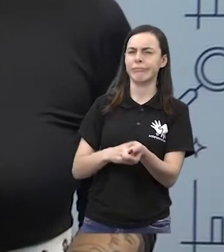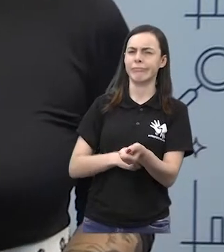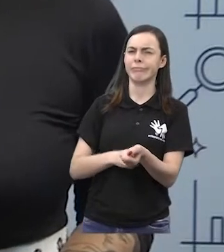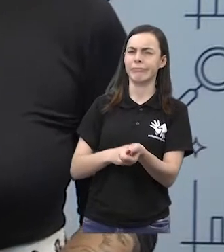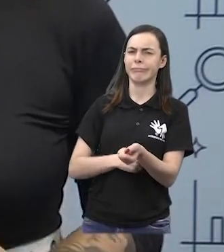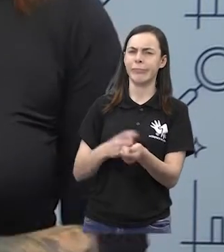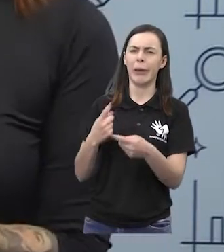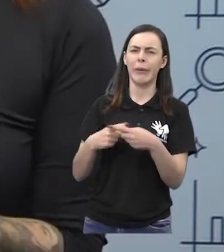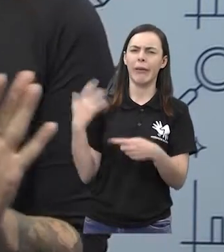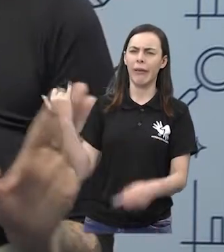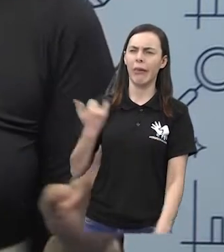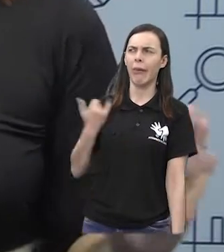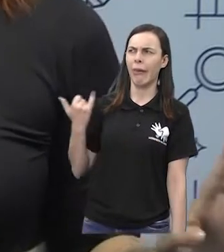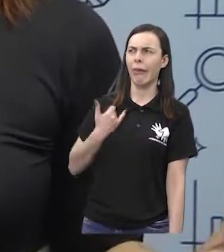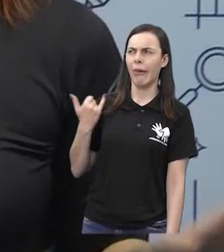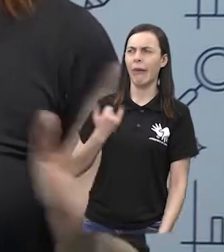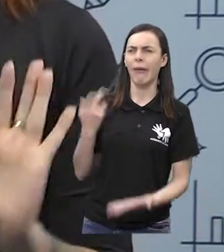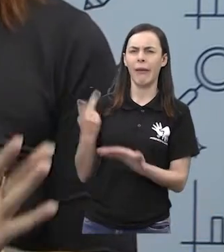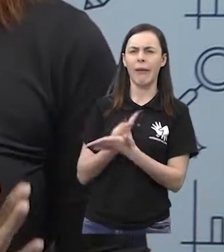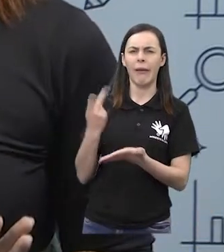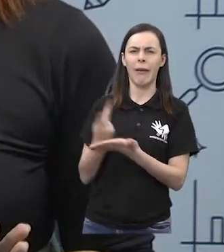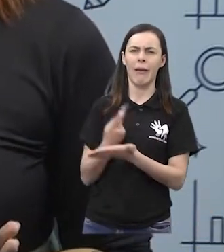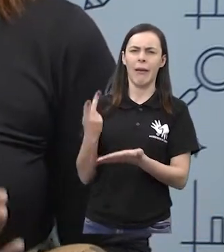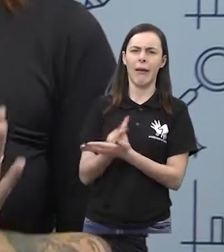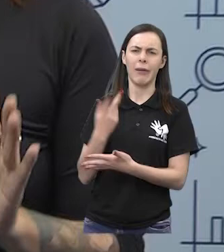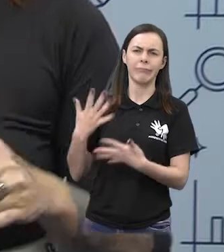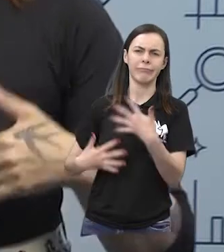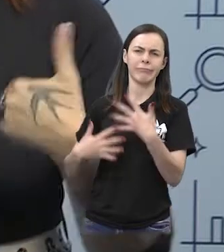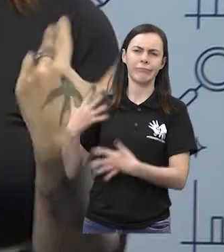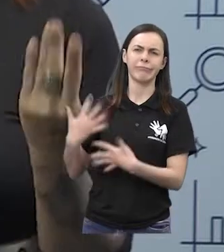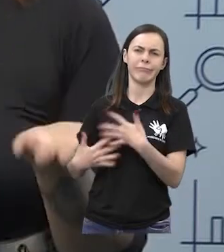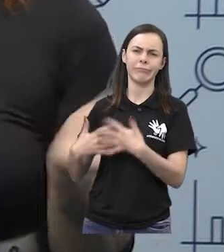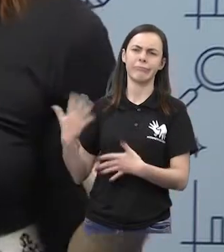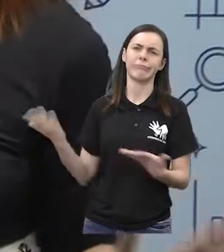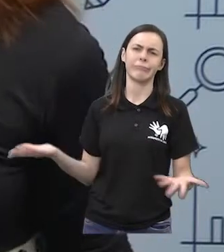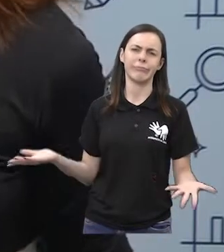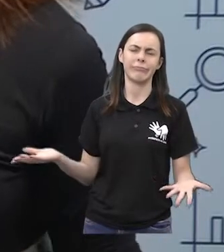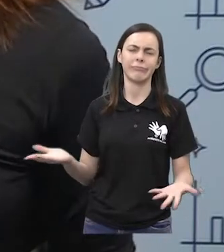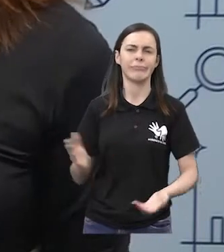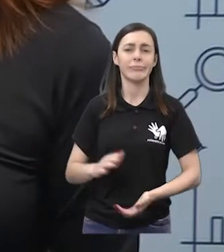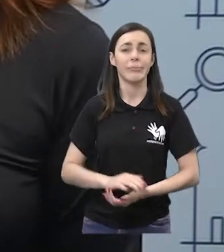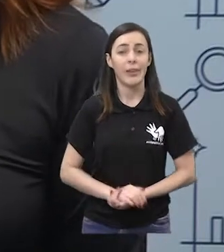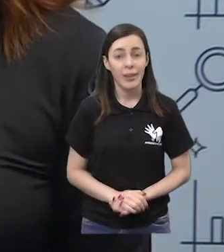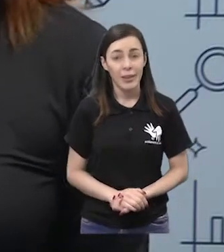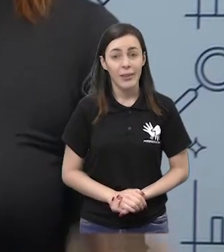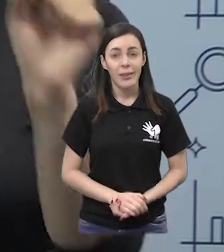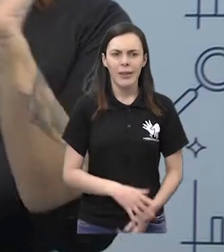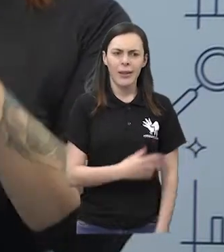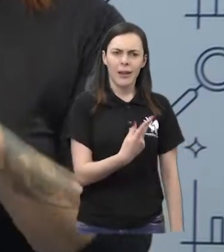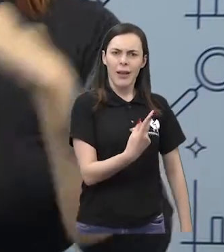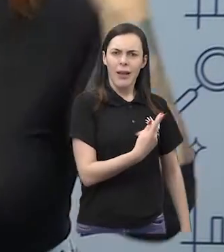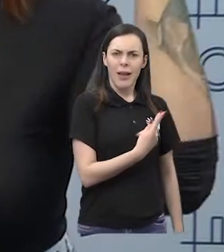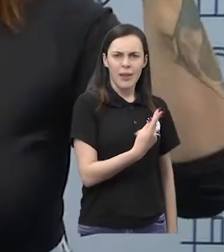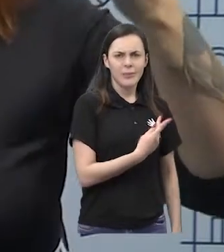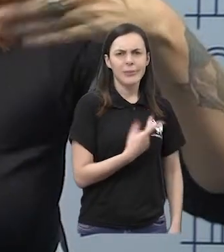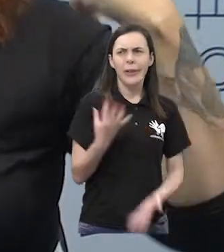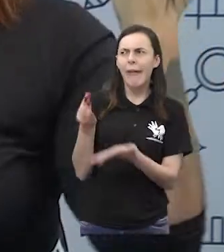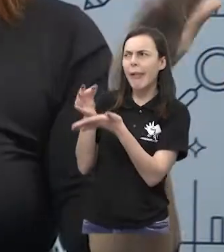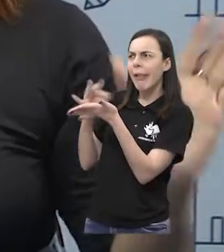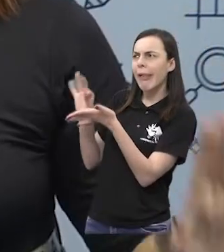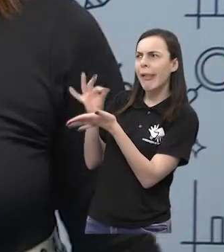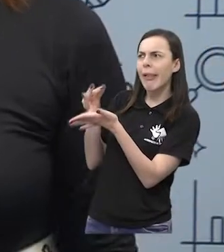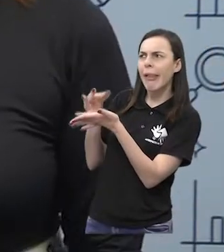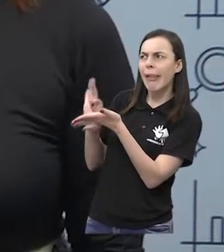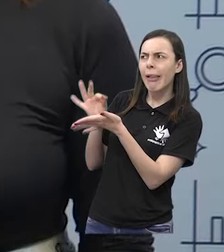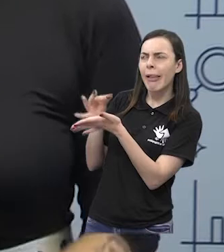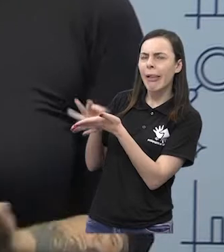irritadas porque não estava indo no caminho certo a história tava toda atrapalhada e elas fazem várias